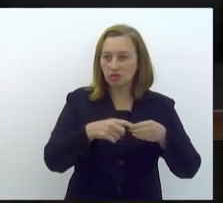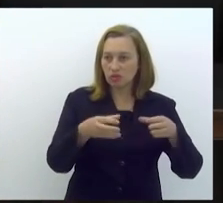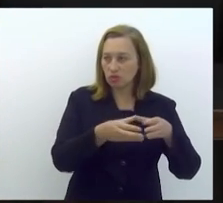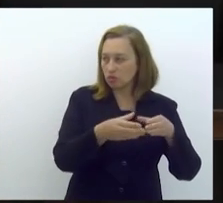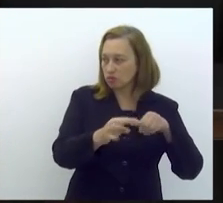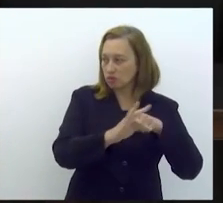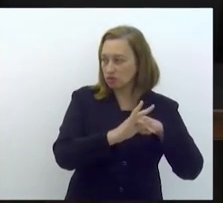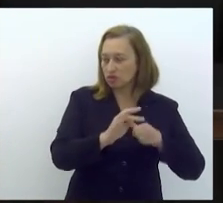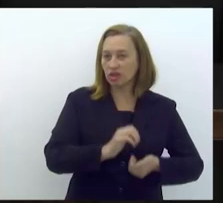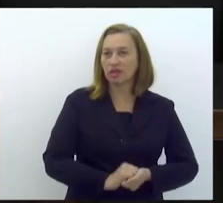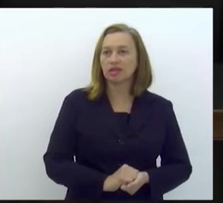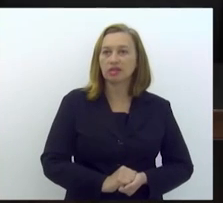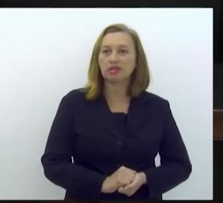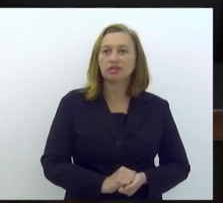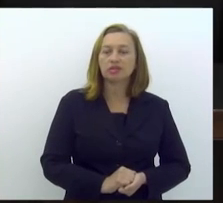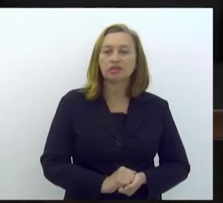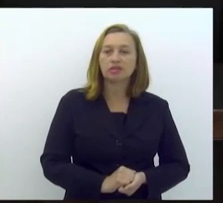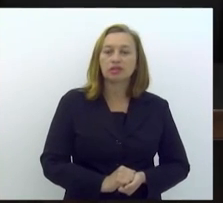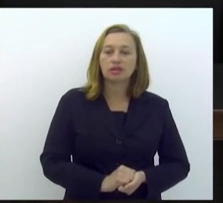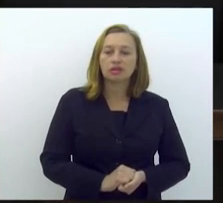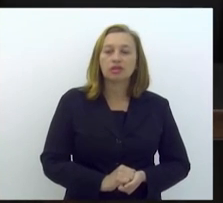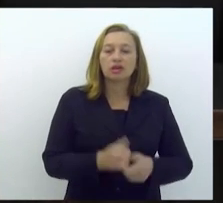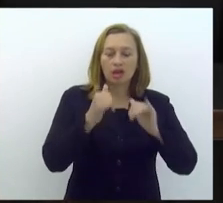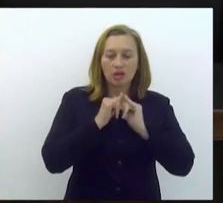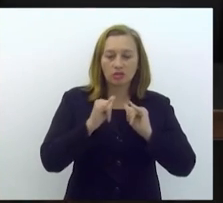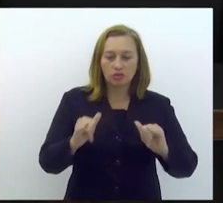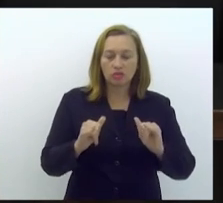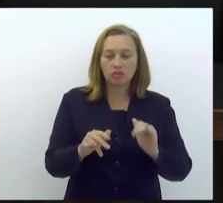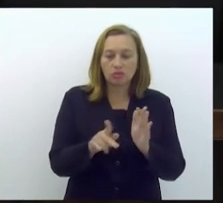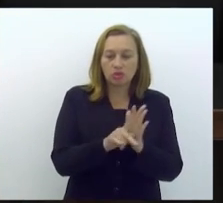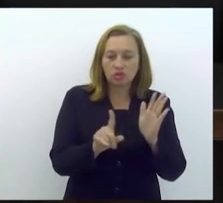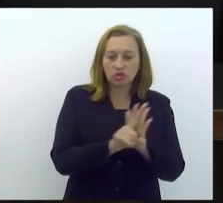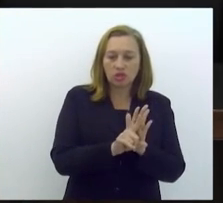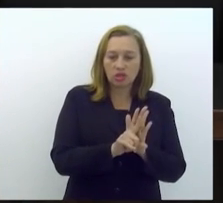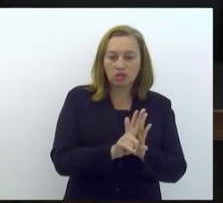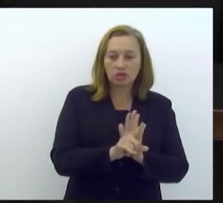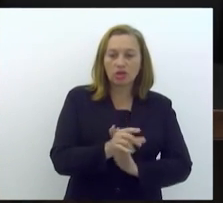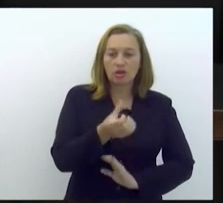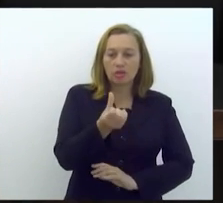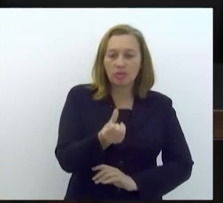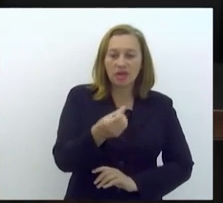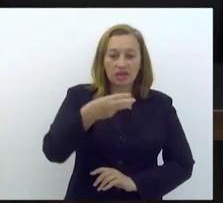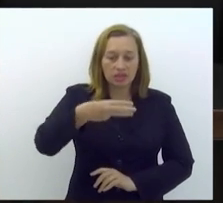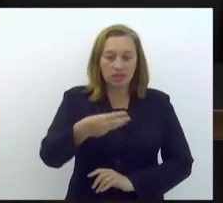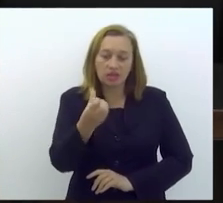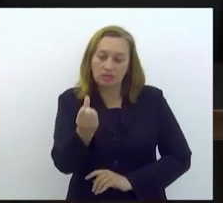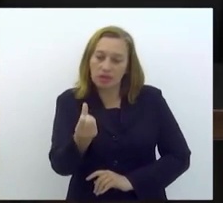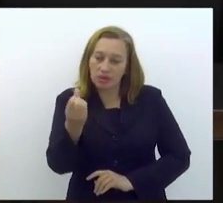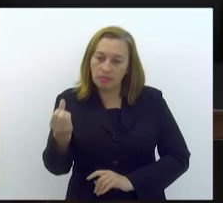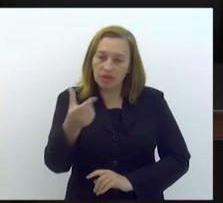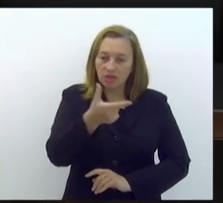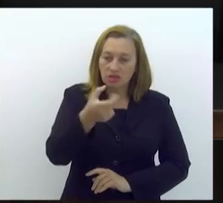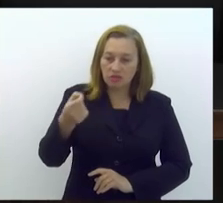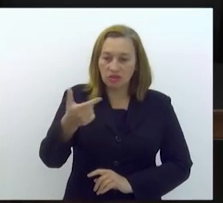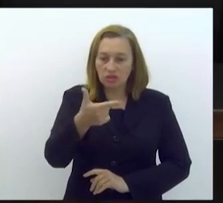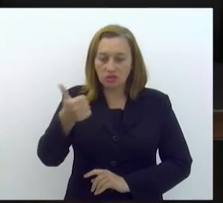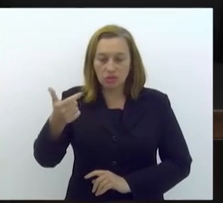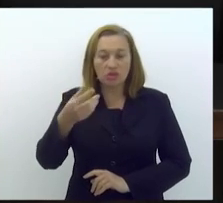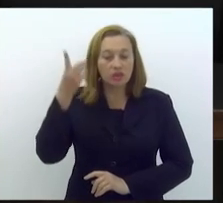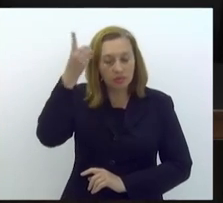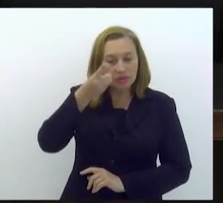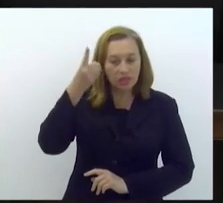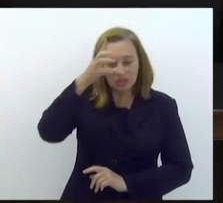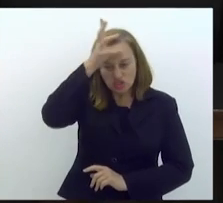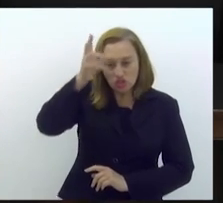retorna às comissões técnicas anuncia o projeto de lei número 6366 de 22 de autoria da